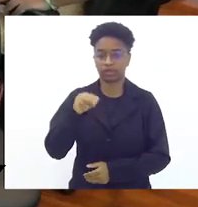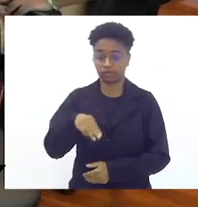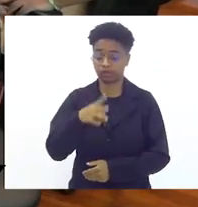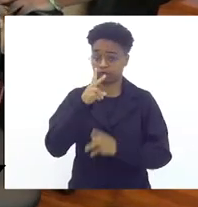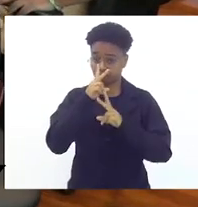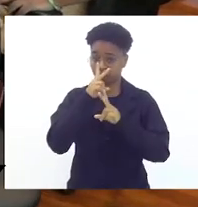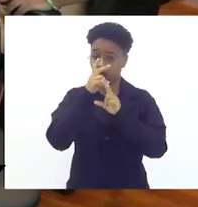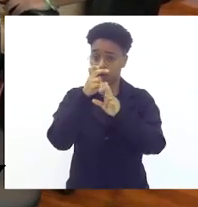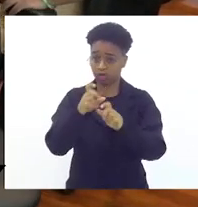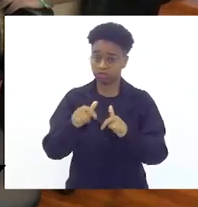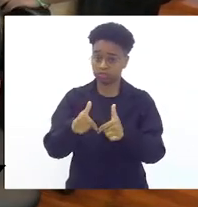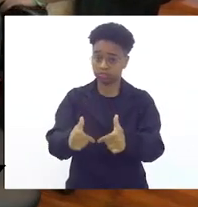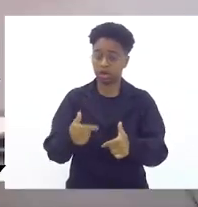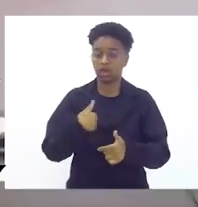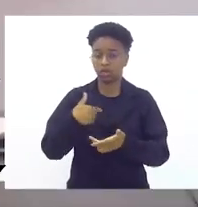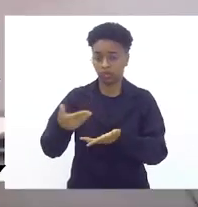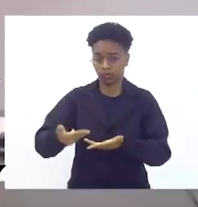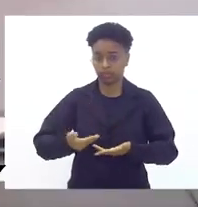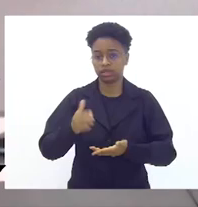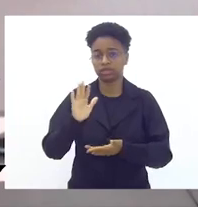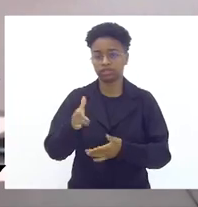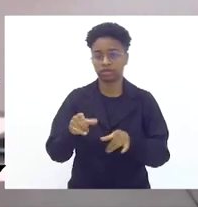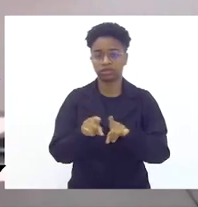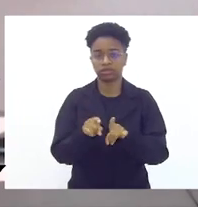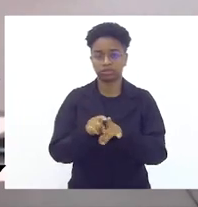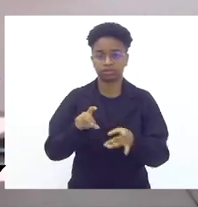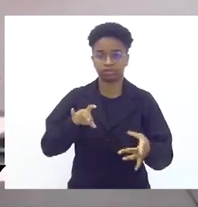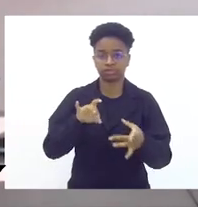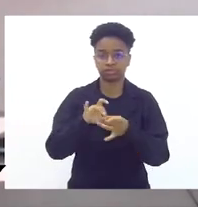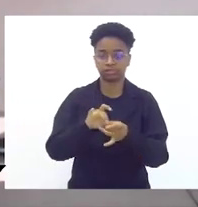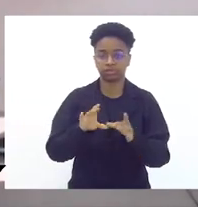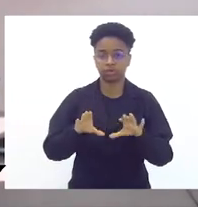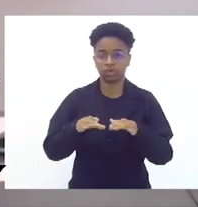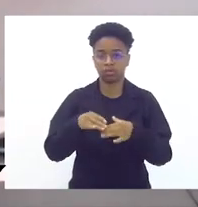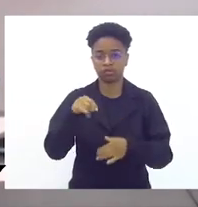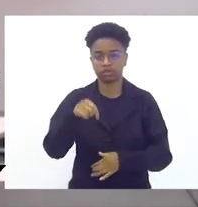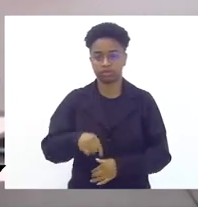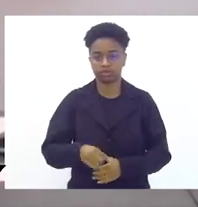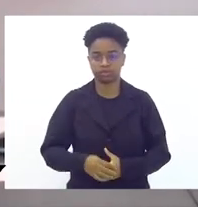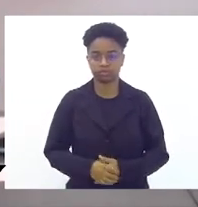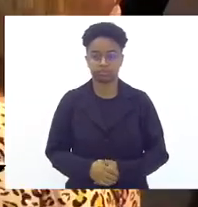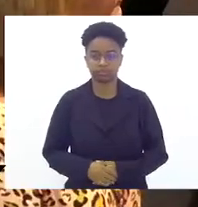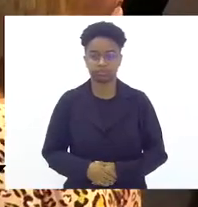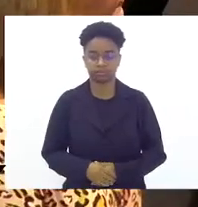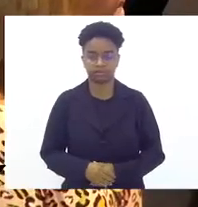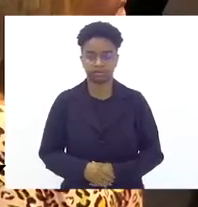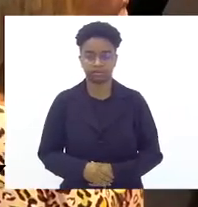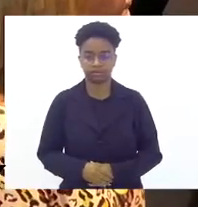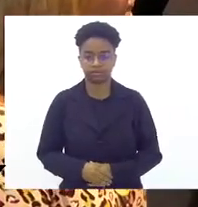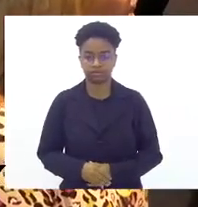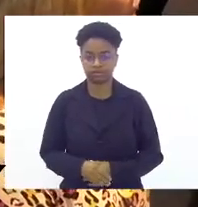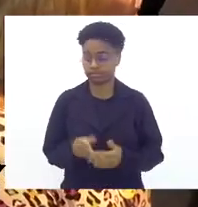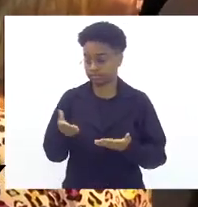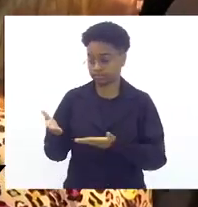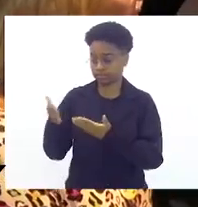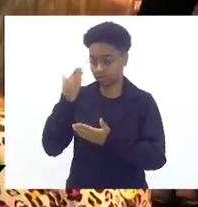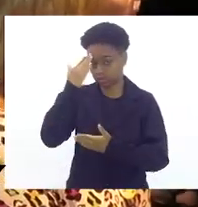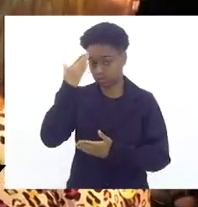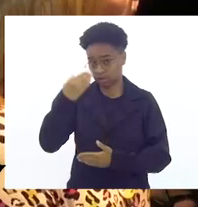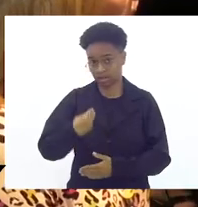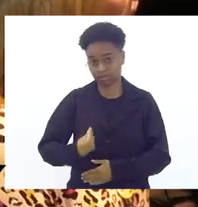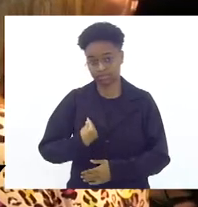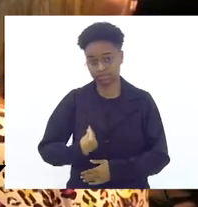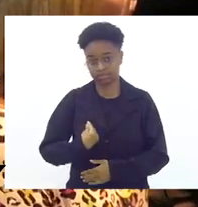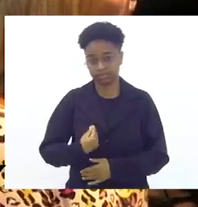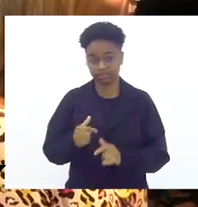aliás eu convoquei já o Ministro Joaquim para integrar a comissão do compras Silvia Ramos Obrigado pela sua presença e